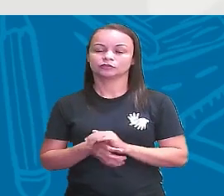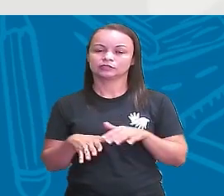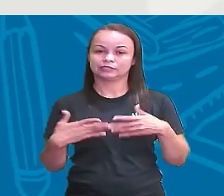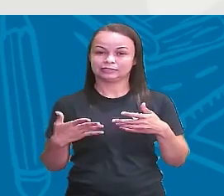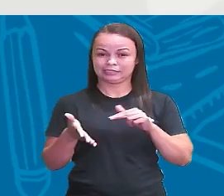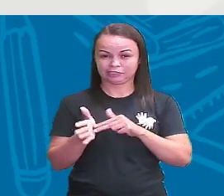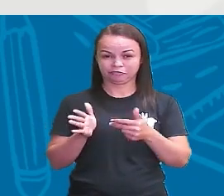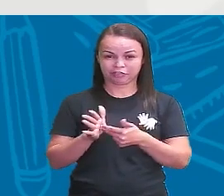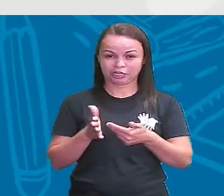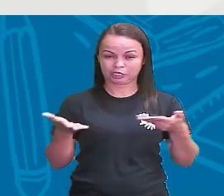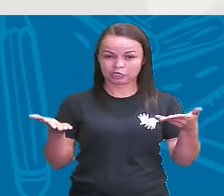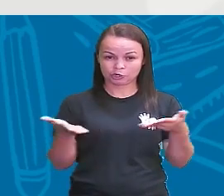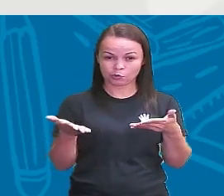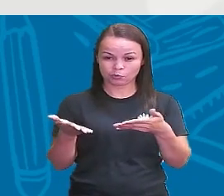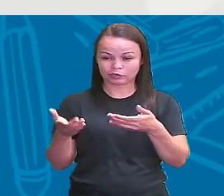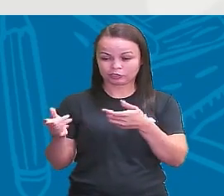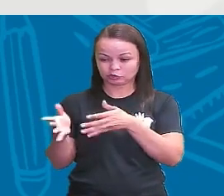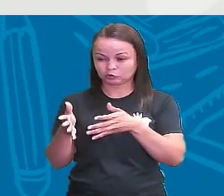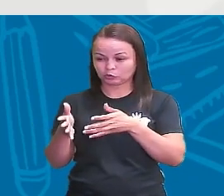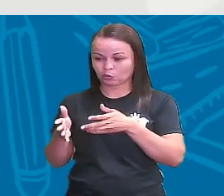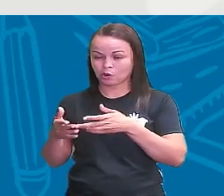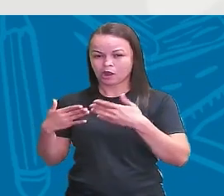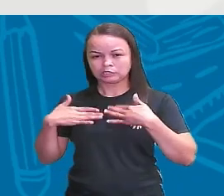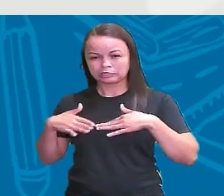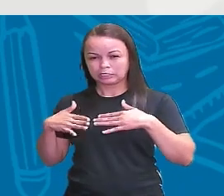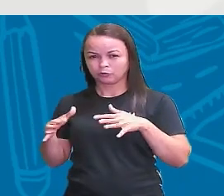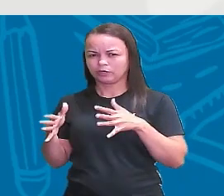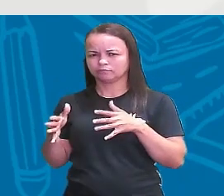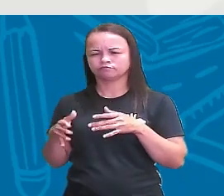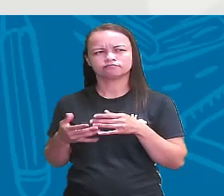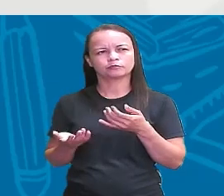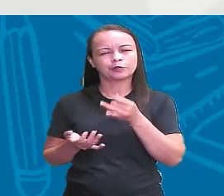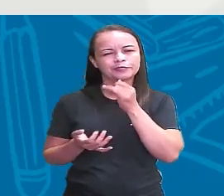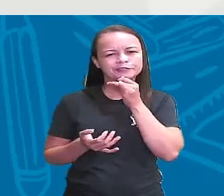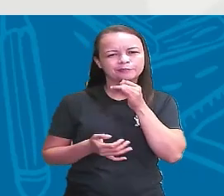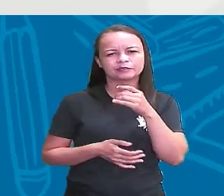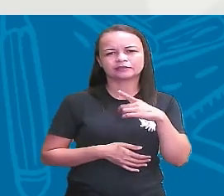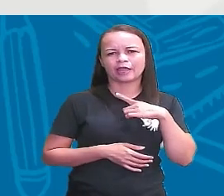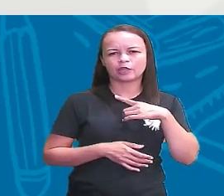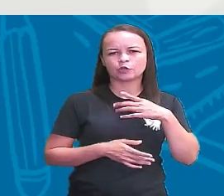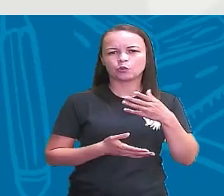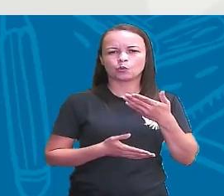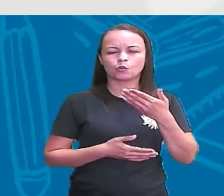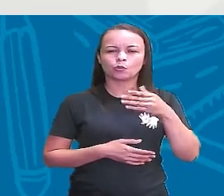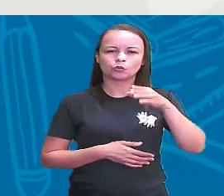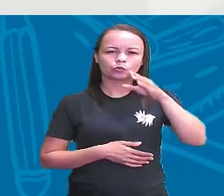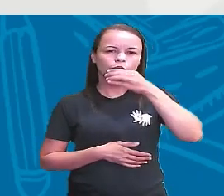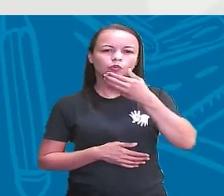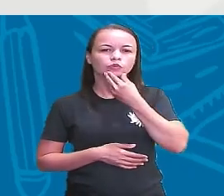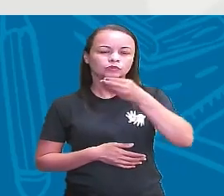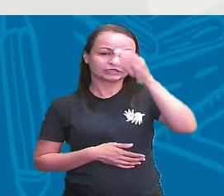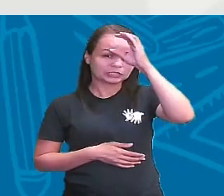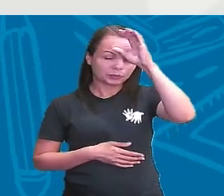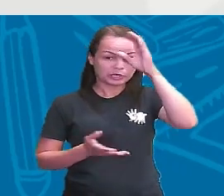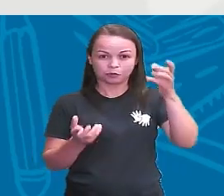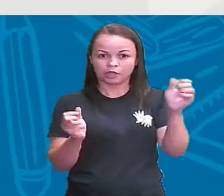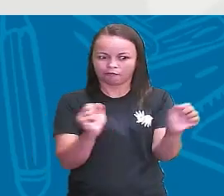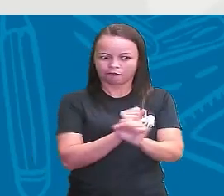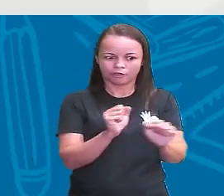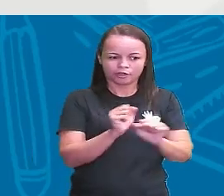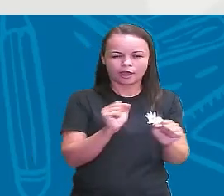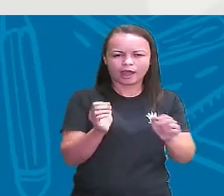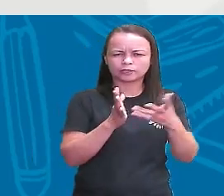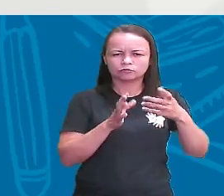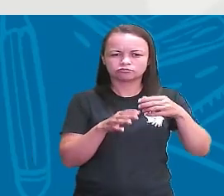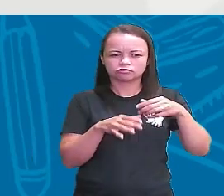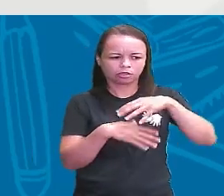pessoa tranquila, né? A gente tem aquele sobrinho que é virado. Aí o menino tá o tempo todo trelando, fazendo coisa. Aí de